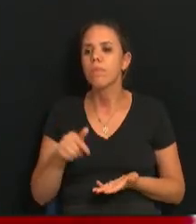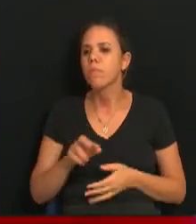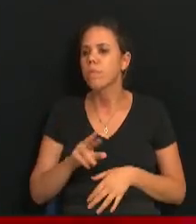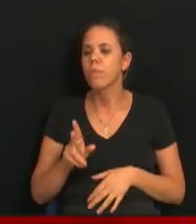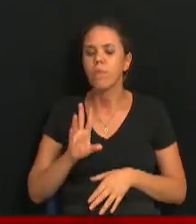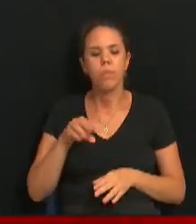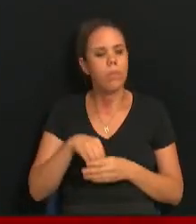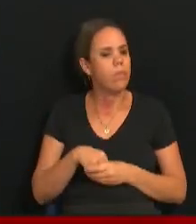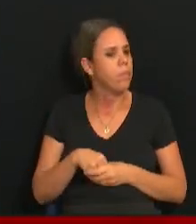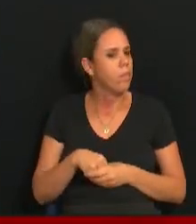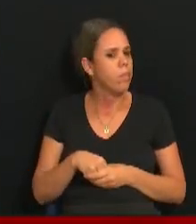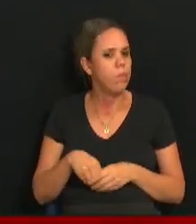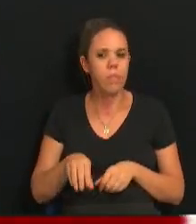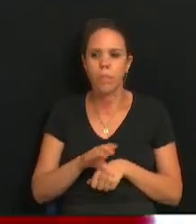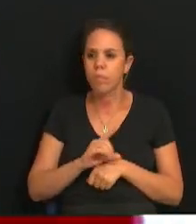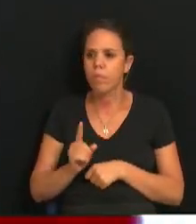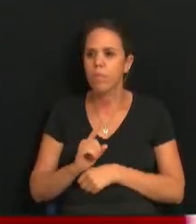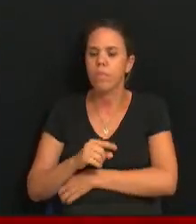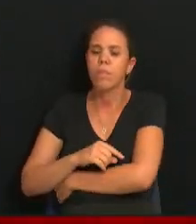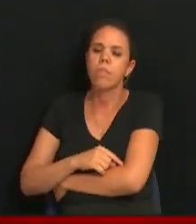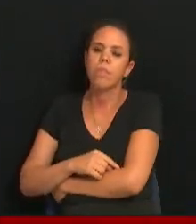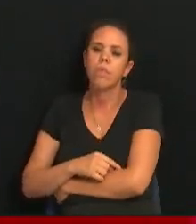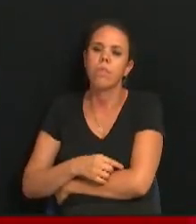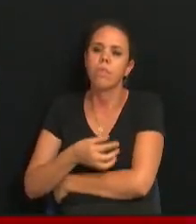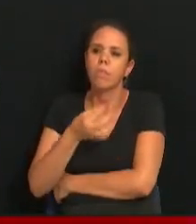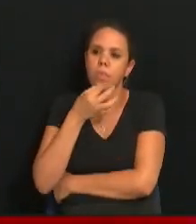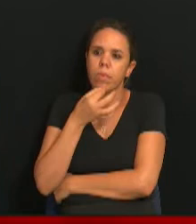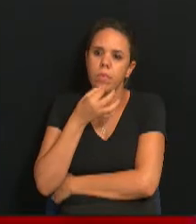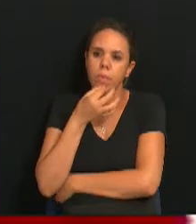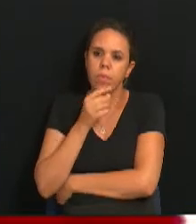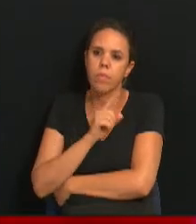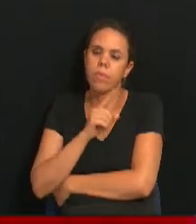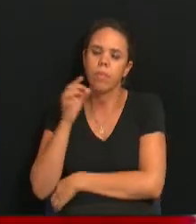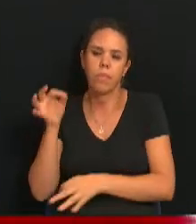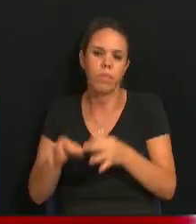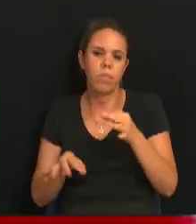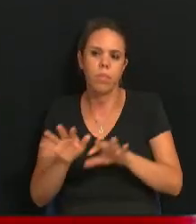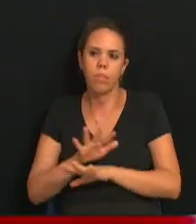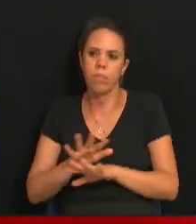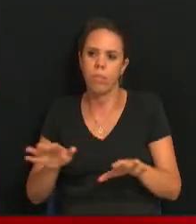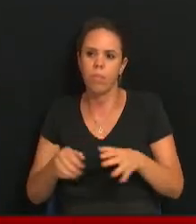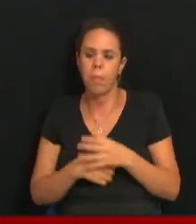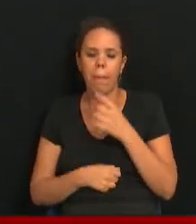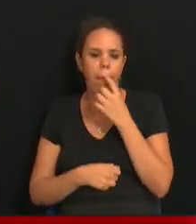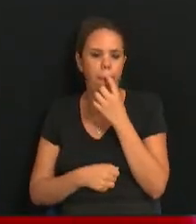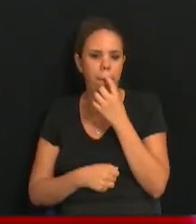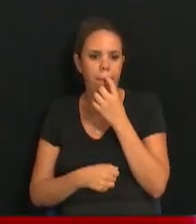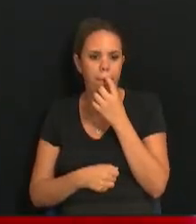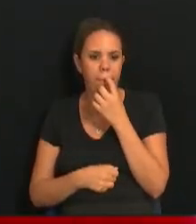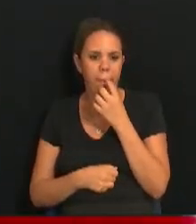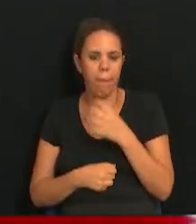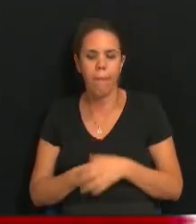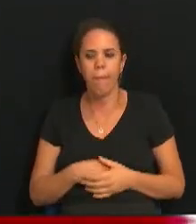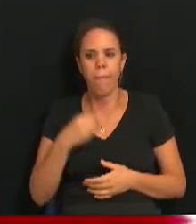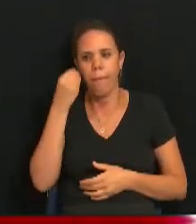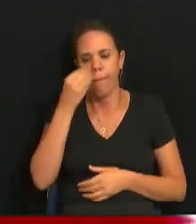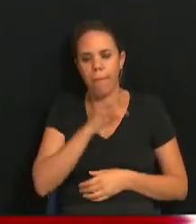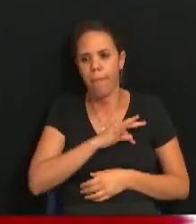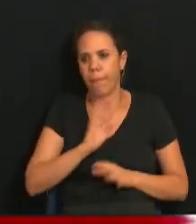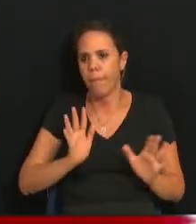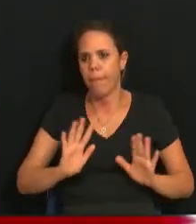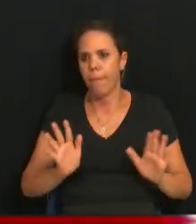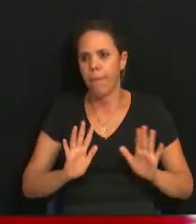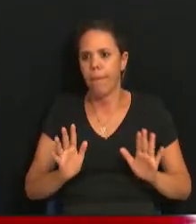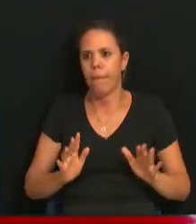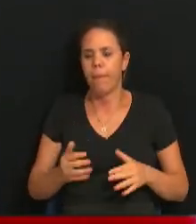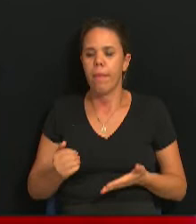do bojo da Constituição. Do meu ponto de vista, eu não sou um jurista, né? Eu não tenho um conhecimento técnico, mas a gente tem